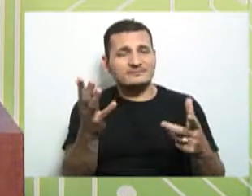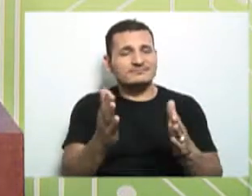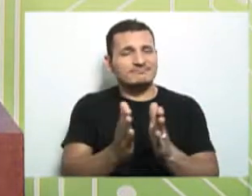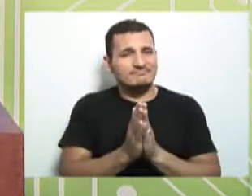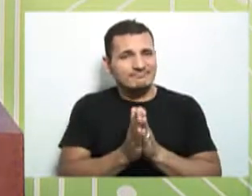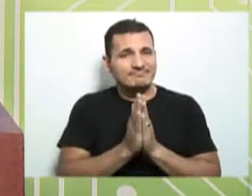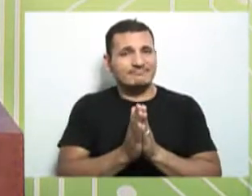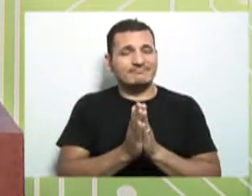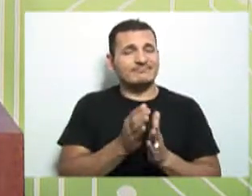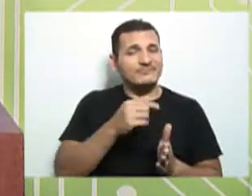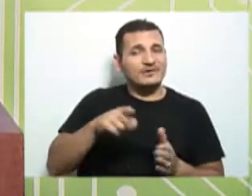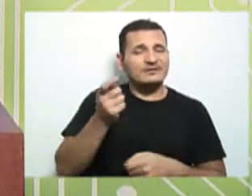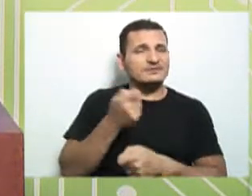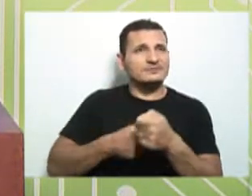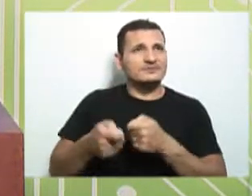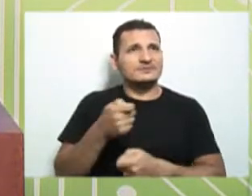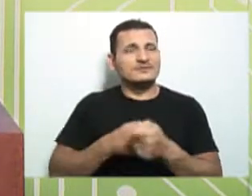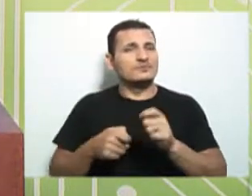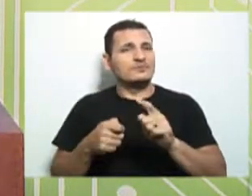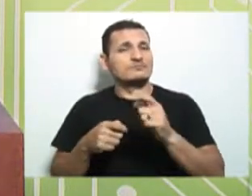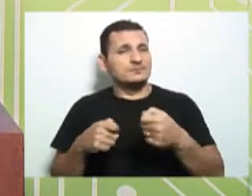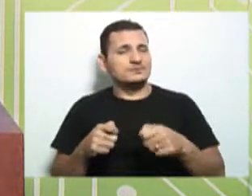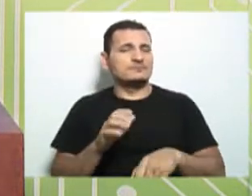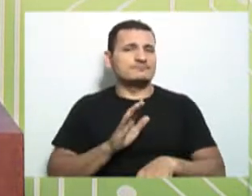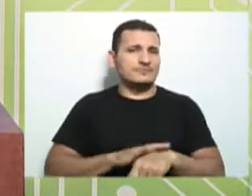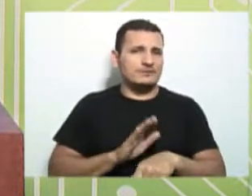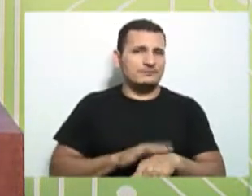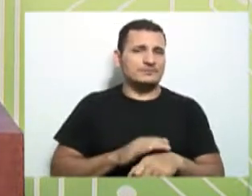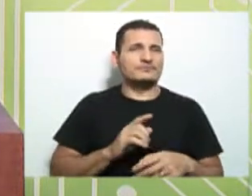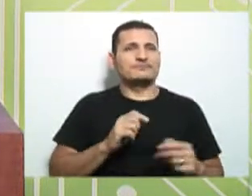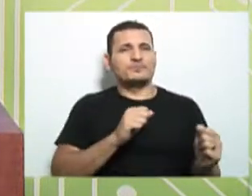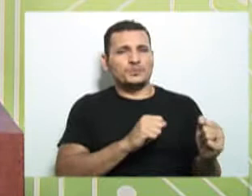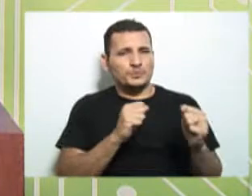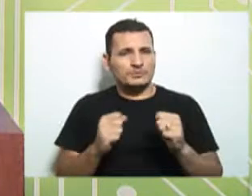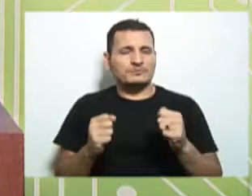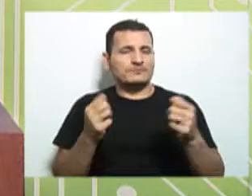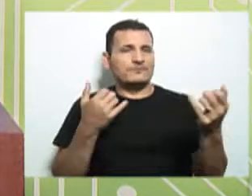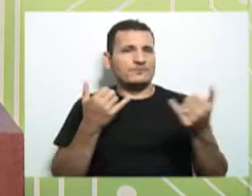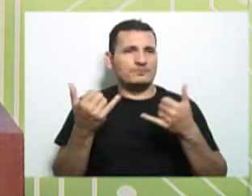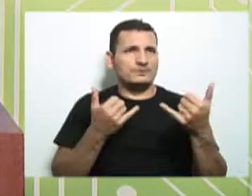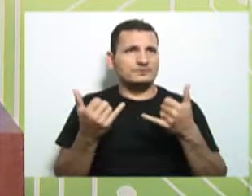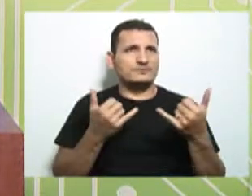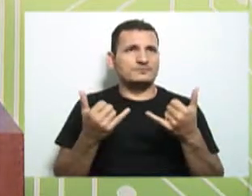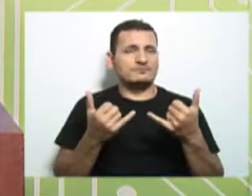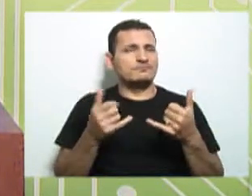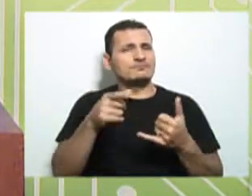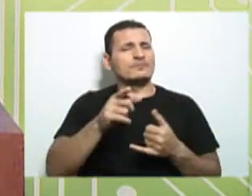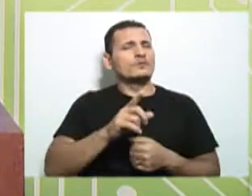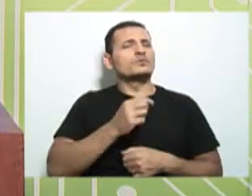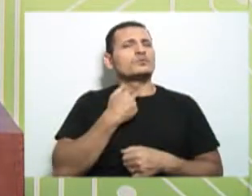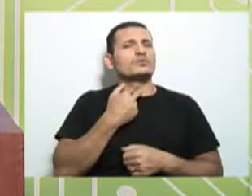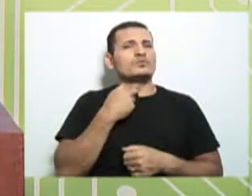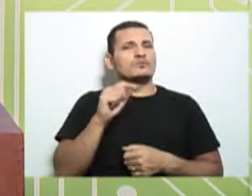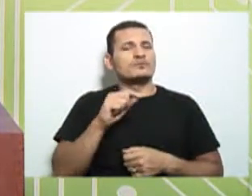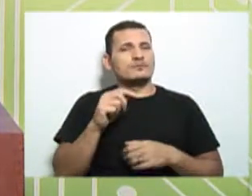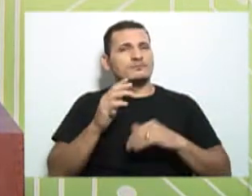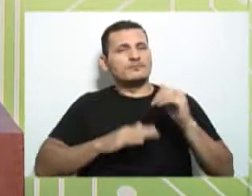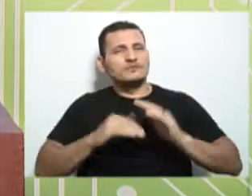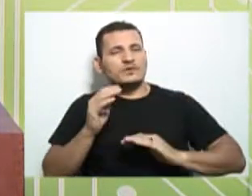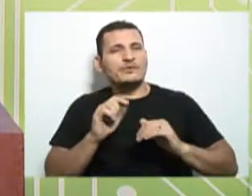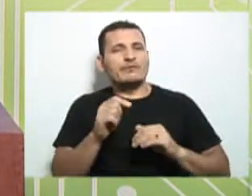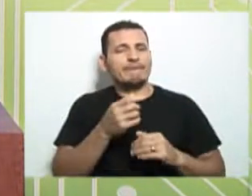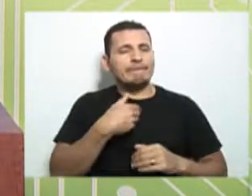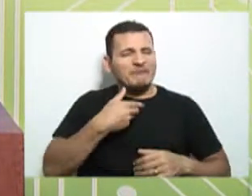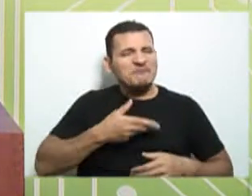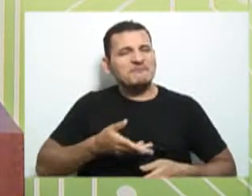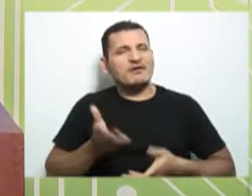numa negociação sem trabalhar o tempo, o poder e a informação. Não seja um profissional do vai assim